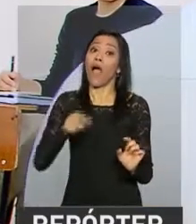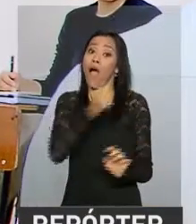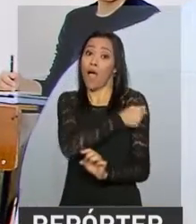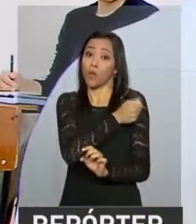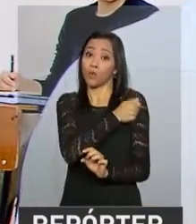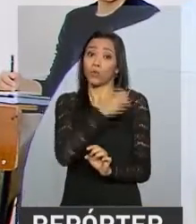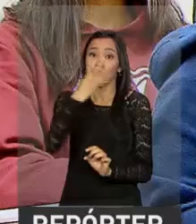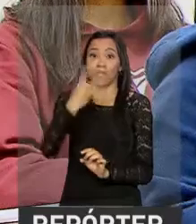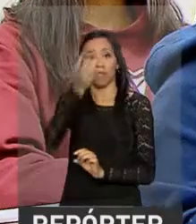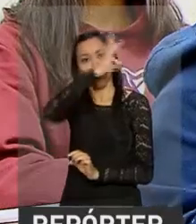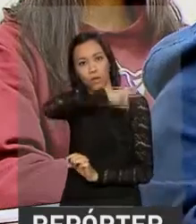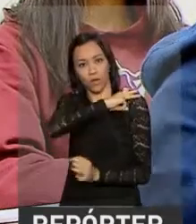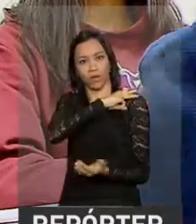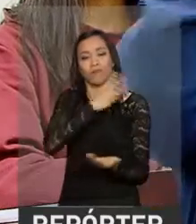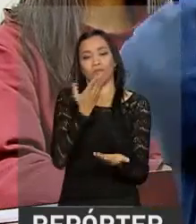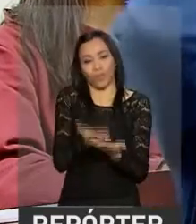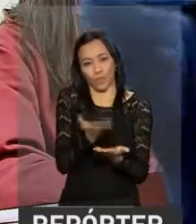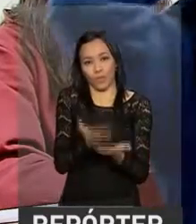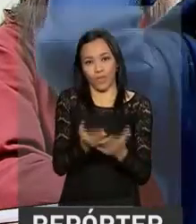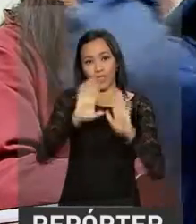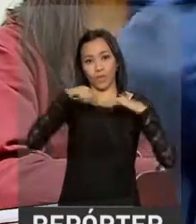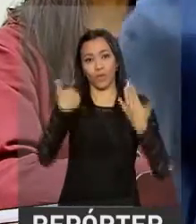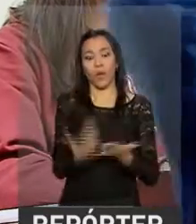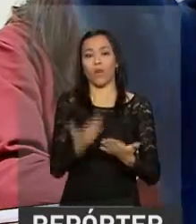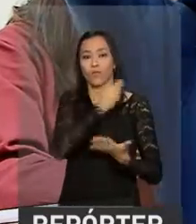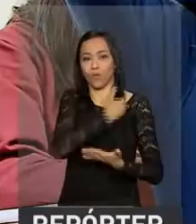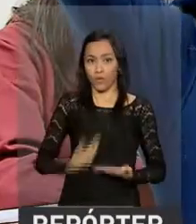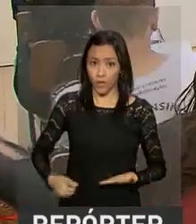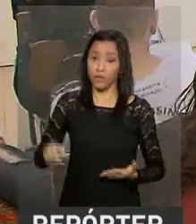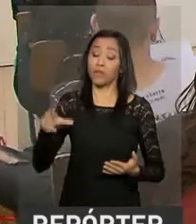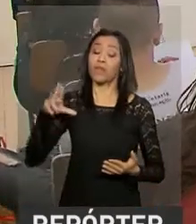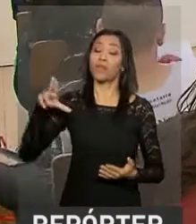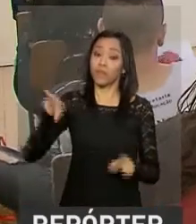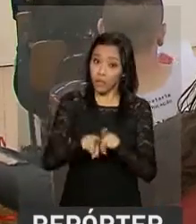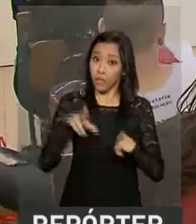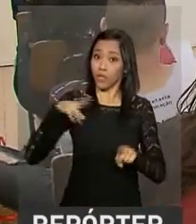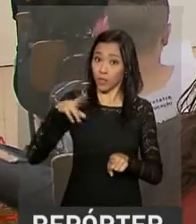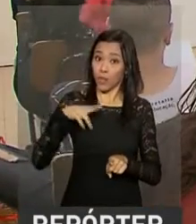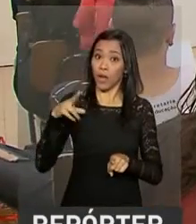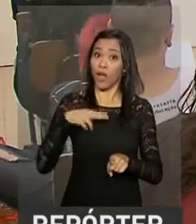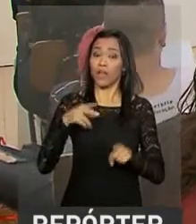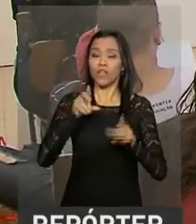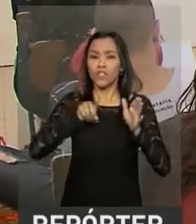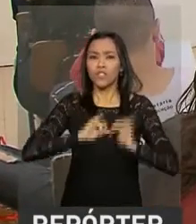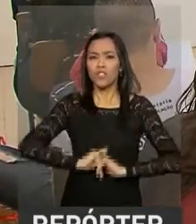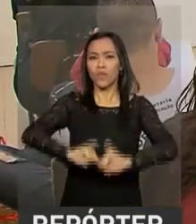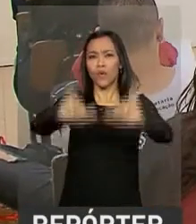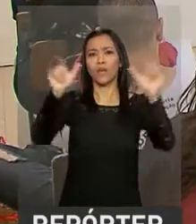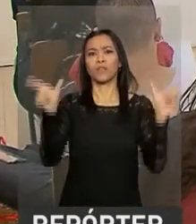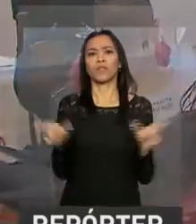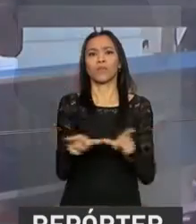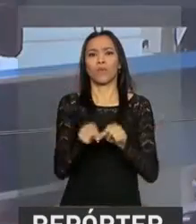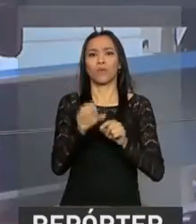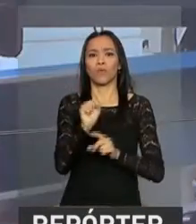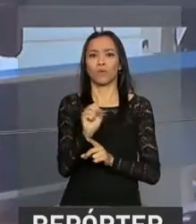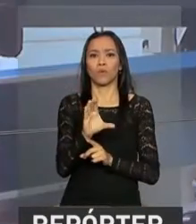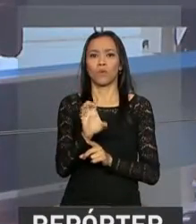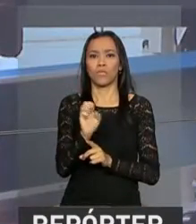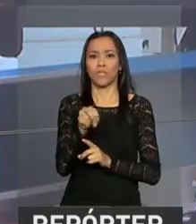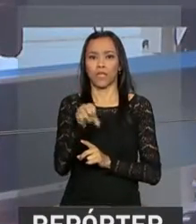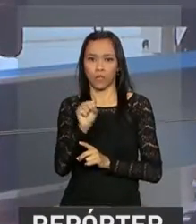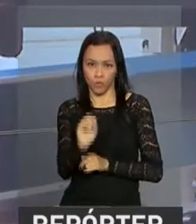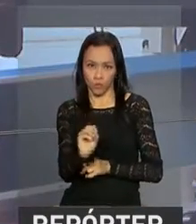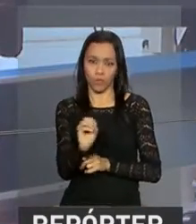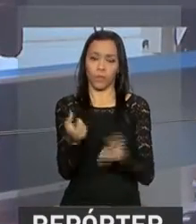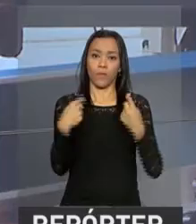do terceiro ano no ensino médio de escolas públicas e privadas, de acordo com o Censo Escolar de 2015.